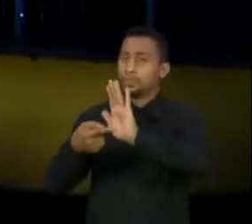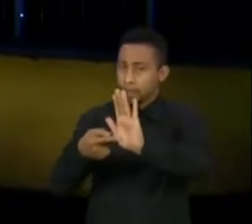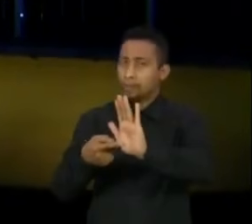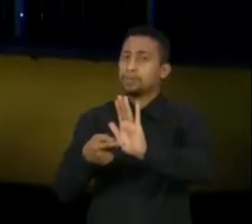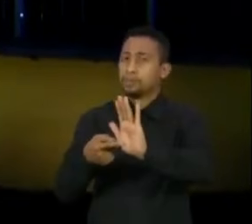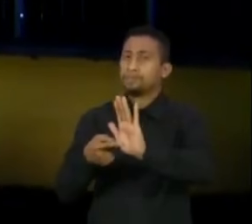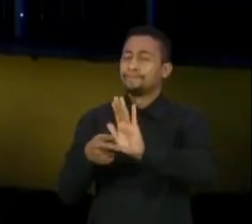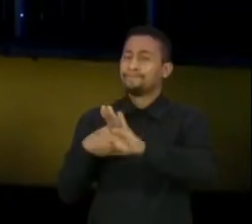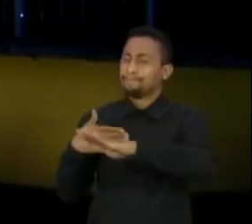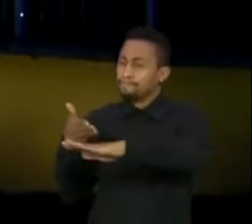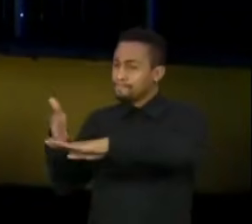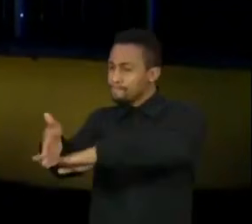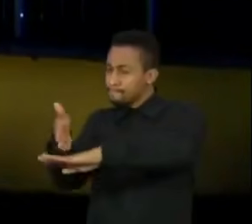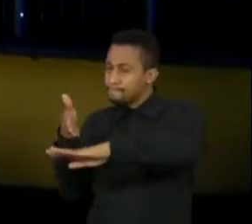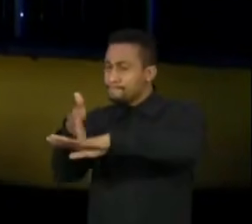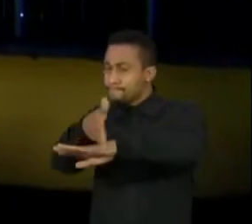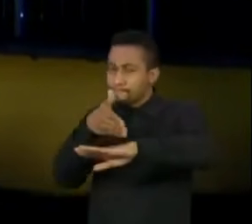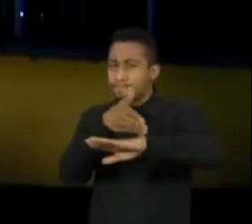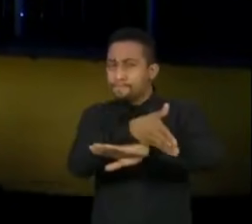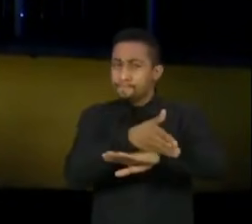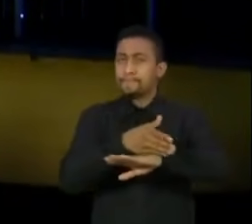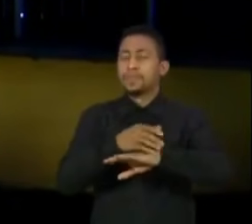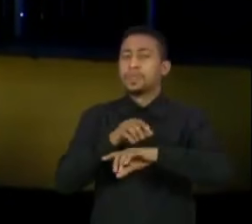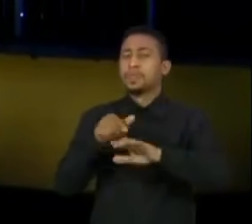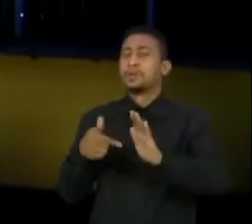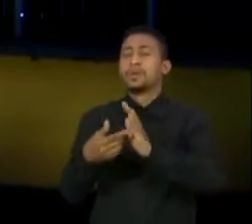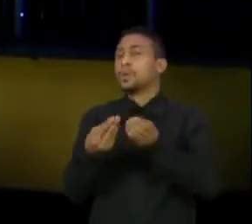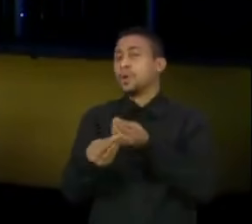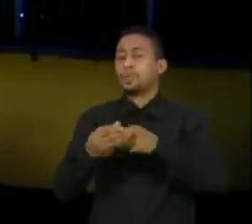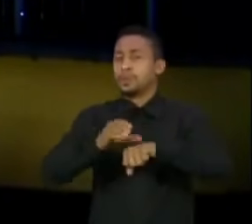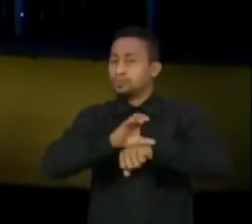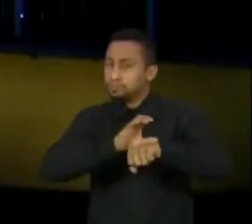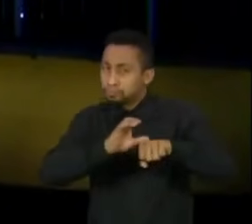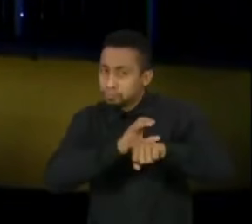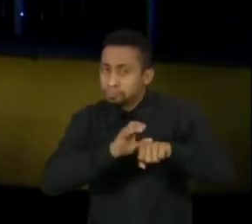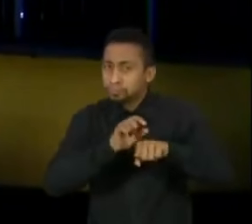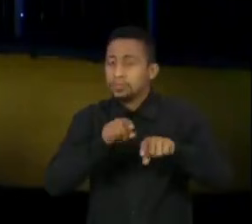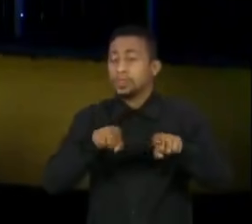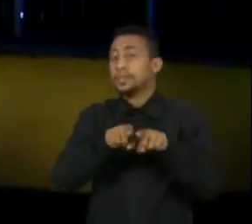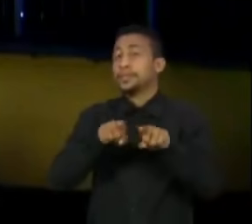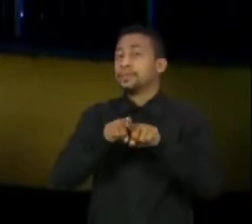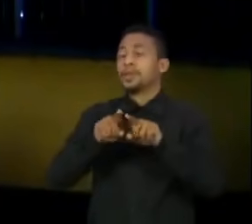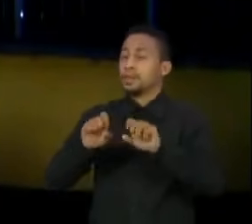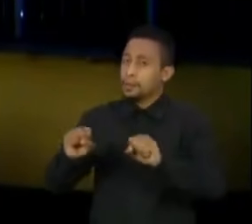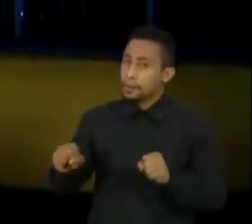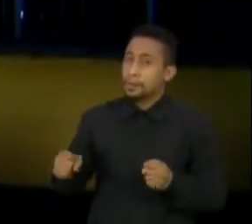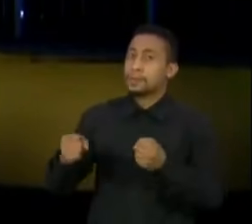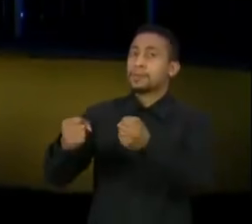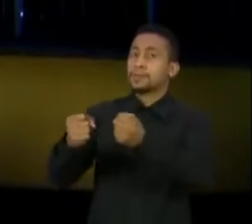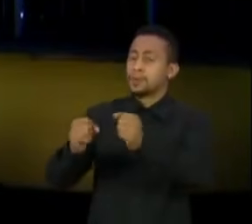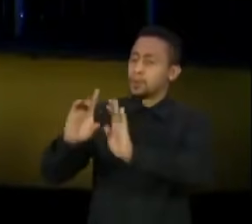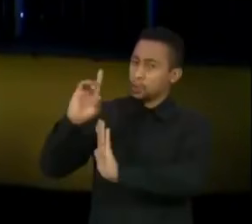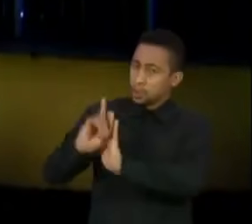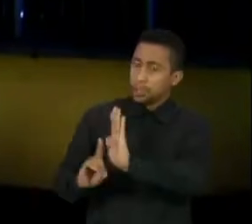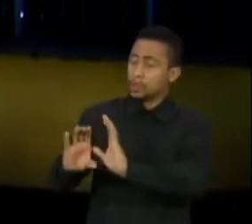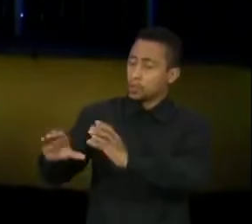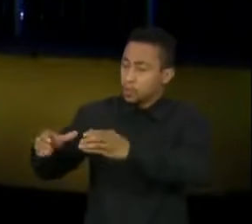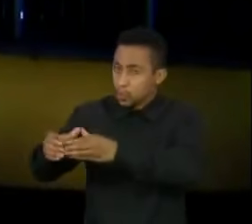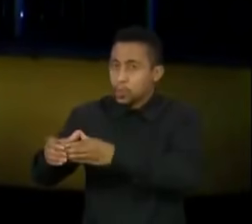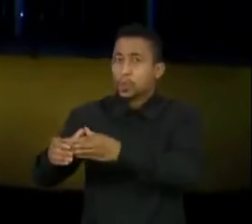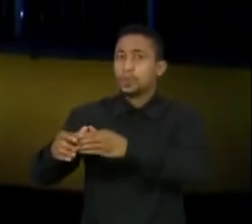invasão de todos os limites constitucionais de defesas das garantias coletivas e